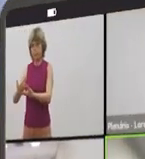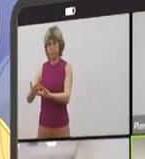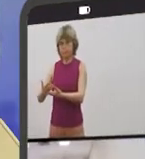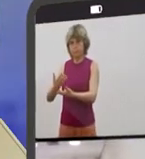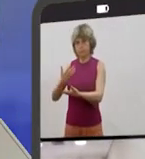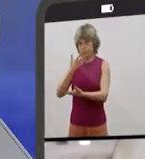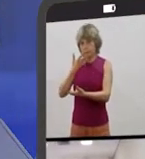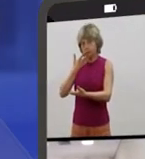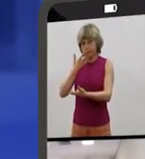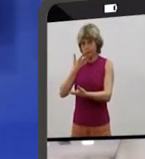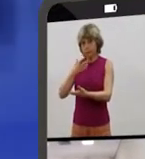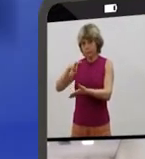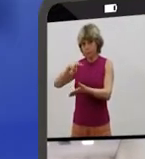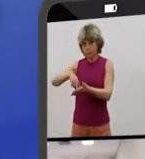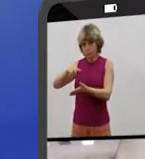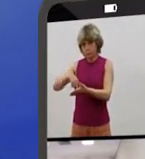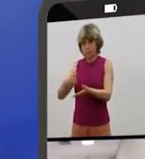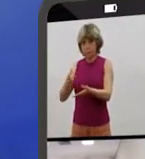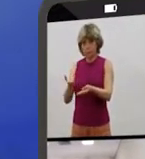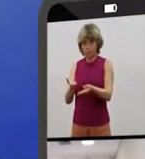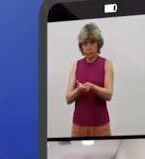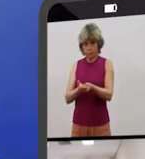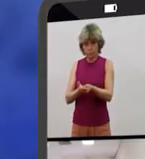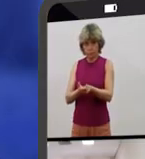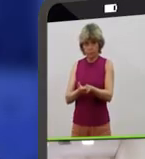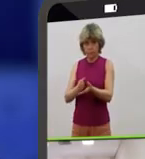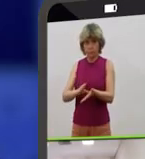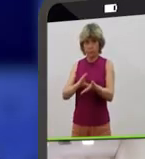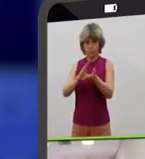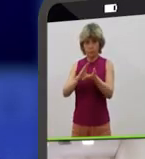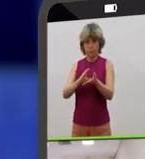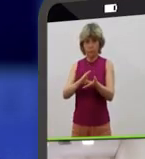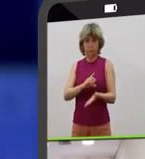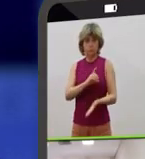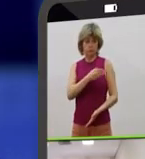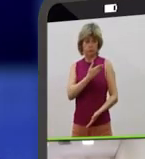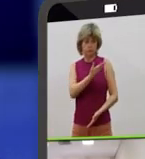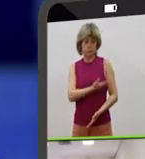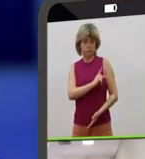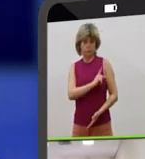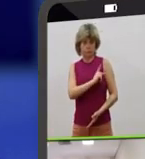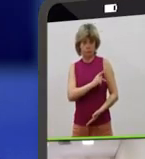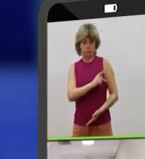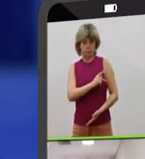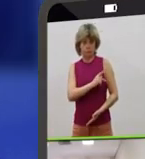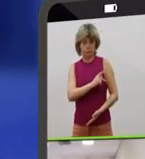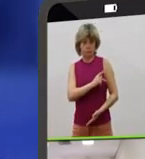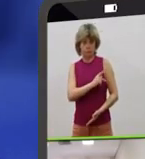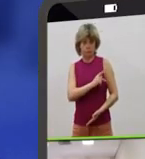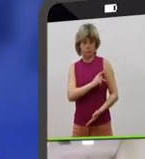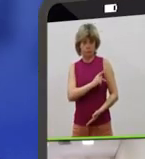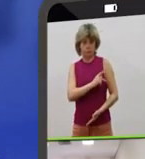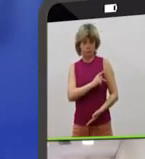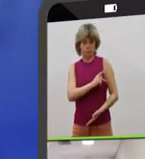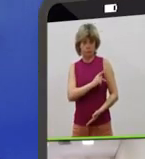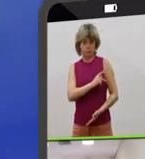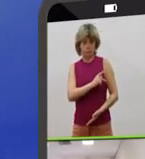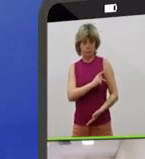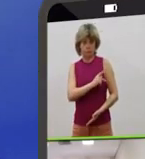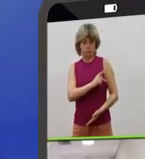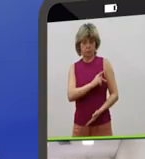primeira Câmara do Tribunal de Contas dos Municípios do Estado de Goiás julgou 34 processos das pautas número 37 e